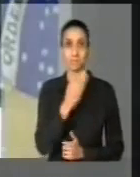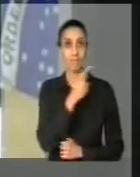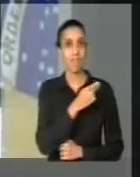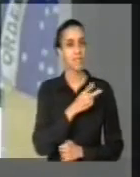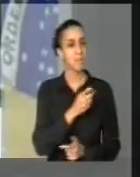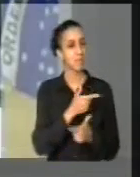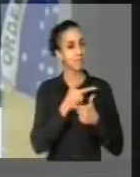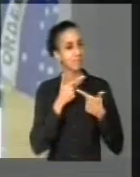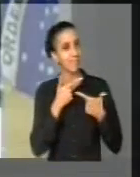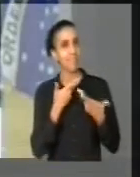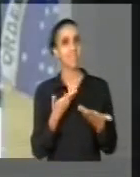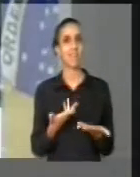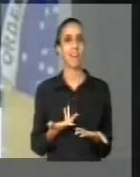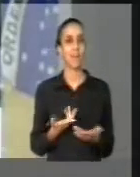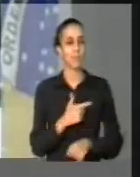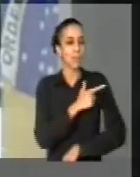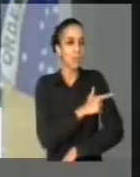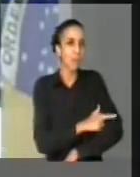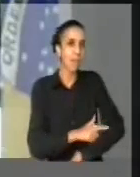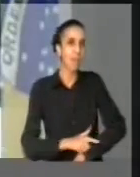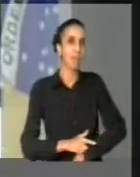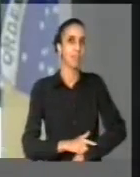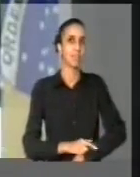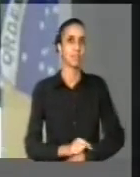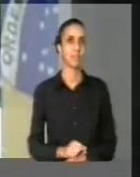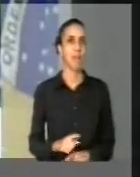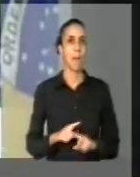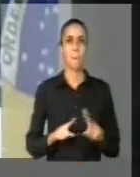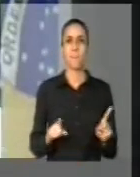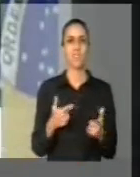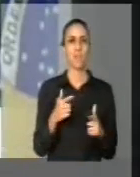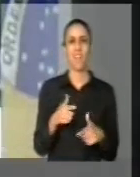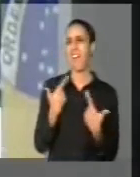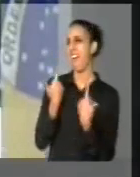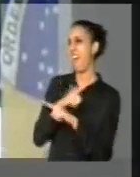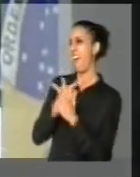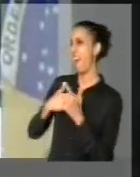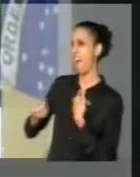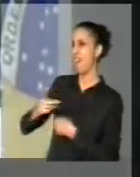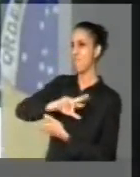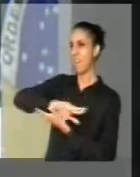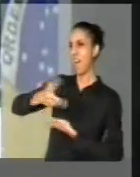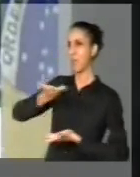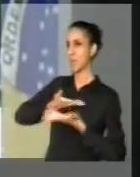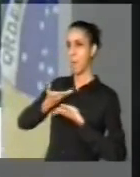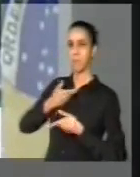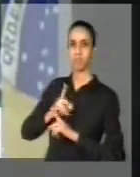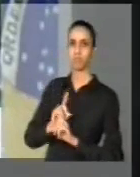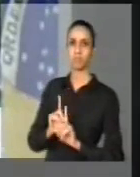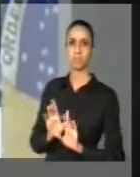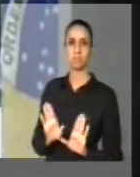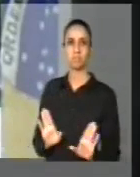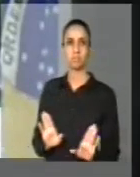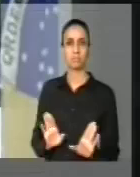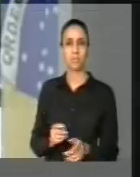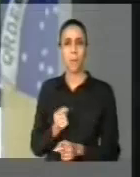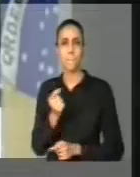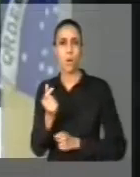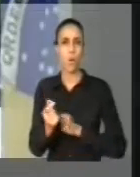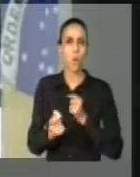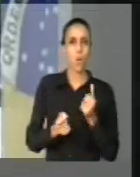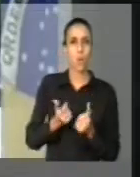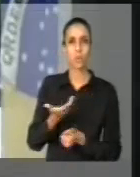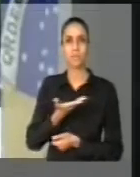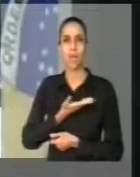humor fino, mas não era de grandes rodas e nem de grandes amigos. Os poucos ele